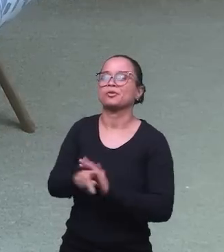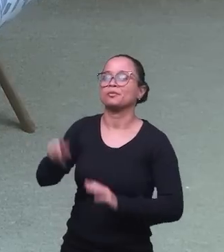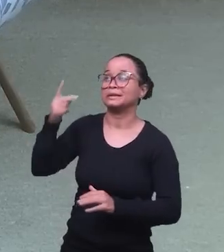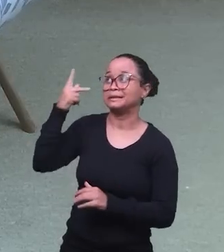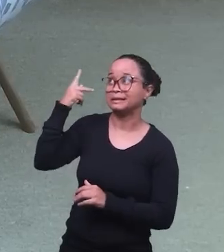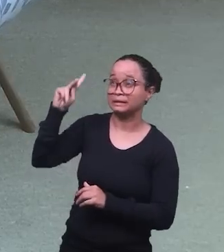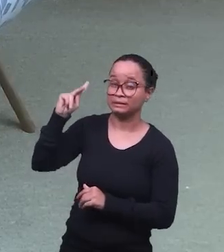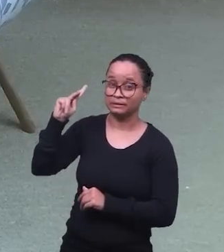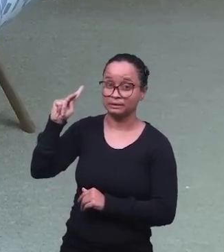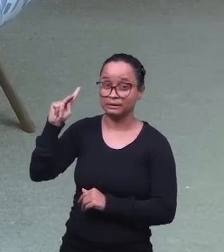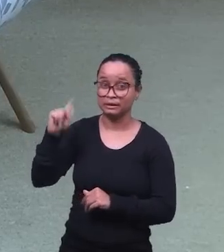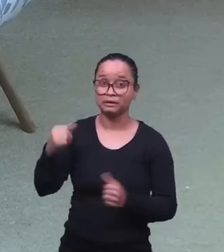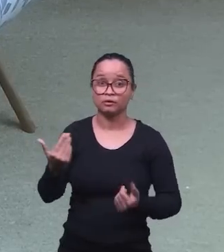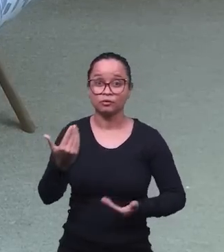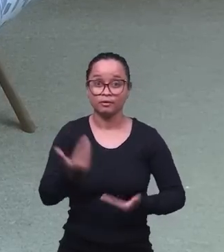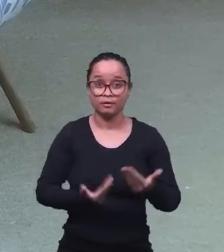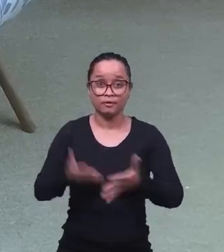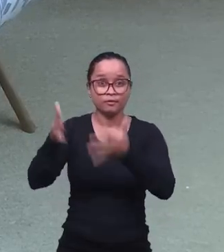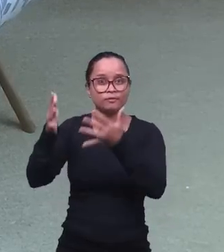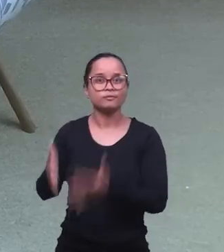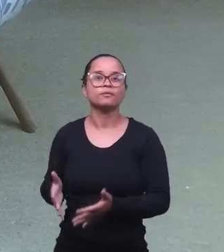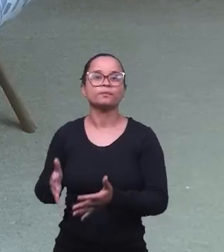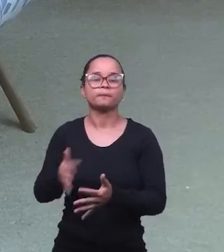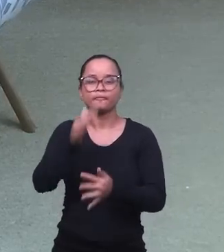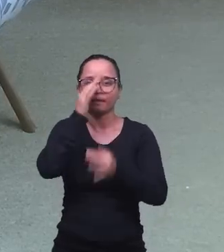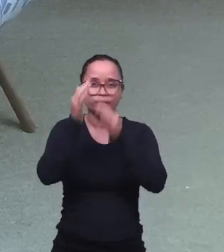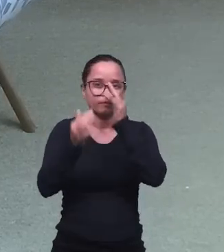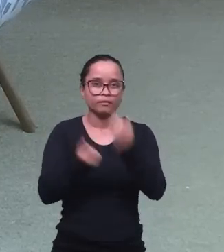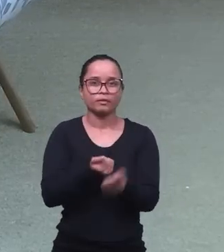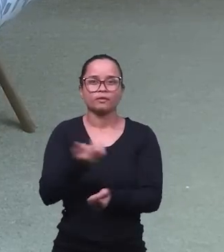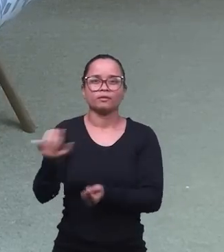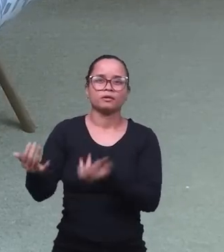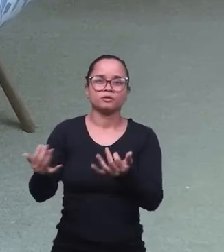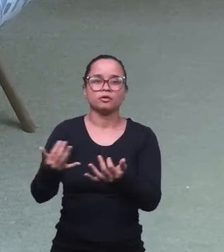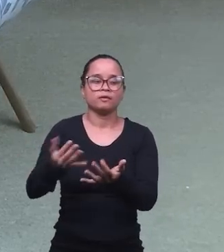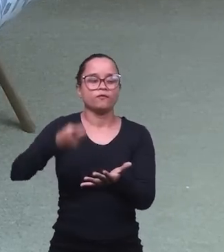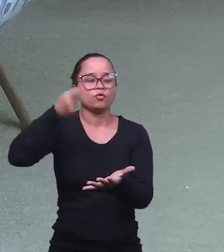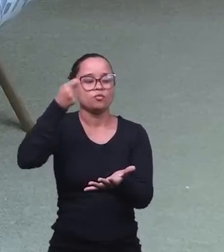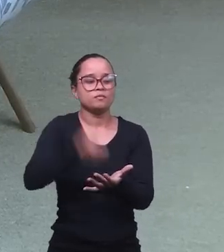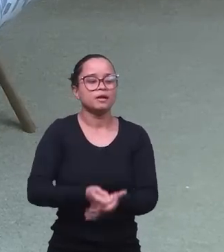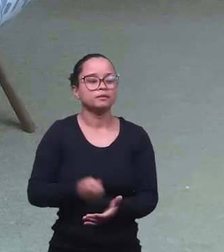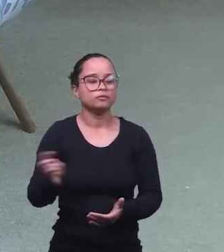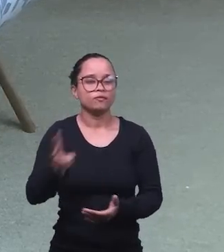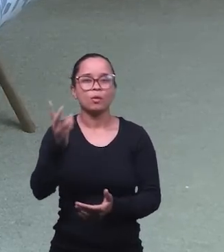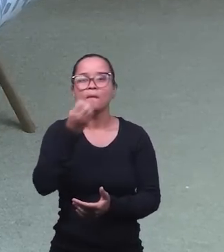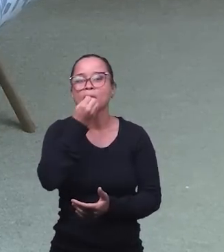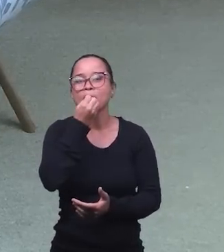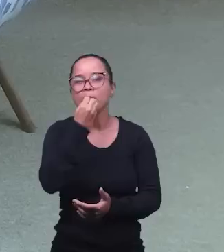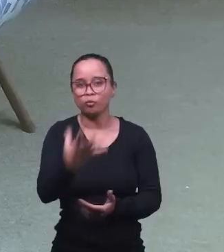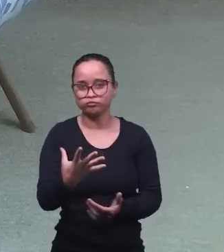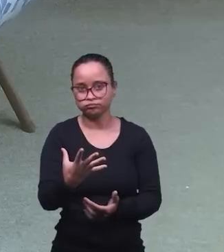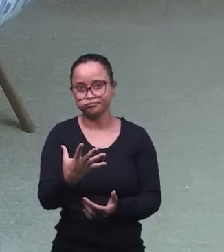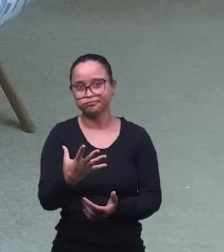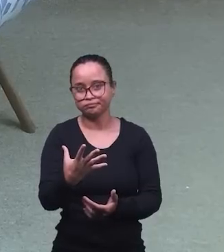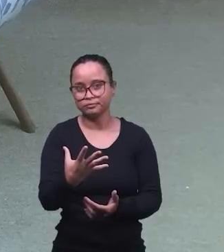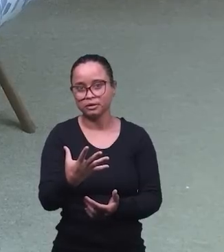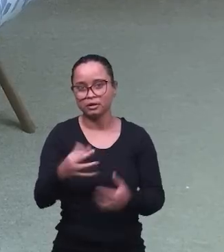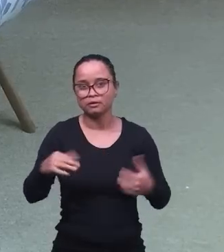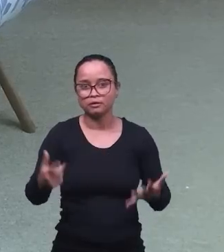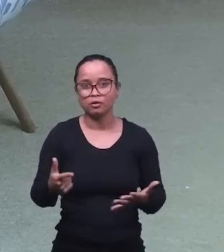a Deus. A igreja fiel é o seu jardim, ou seja, ela foi comprada por um bom preço. O bom